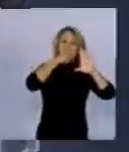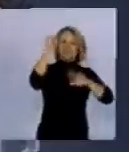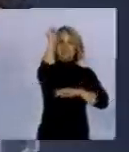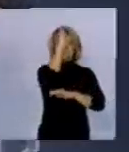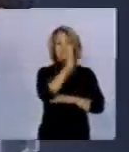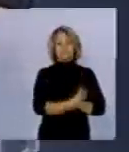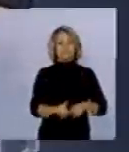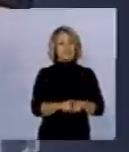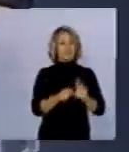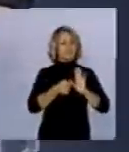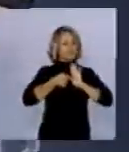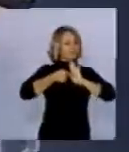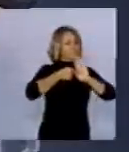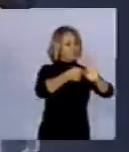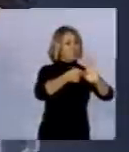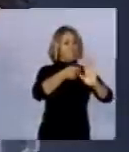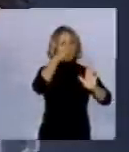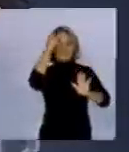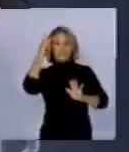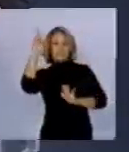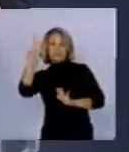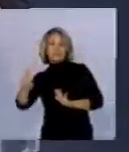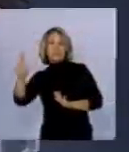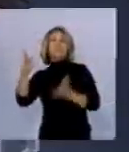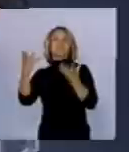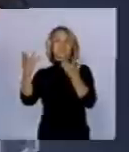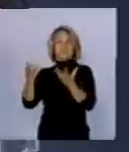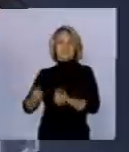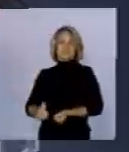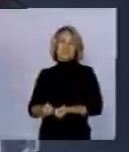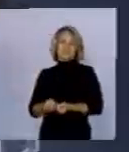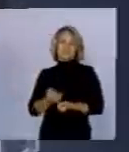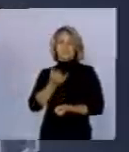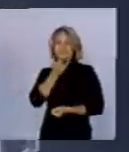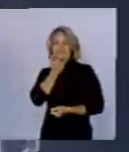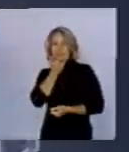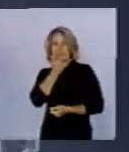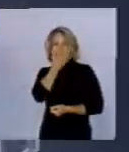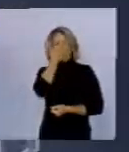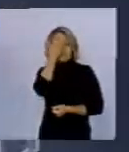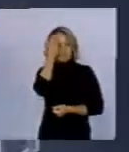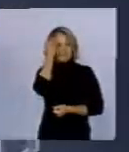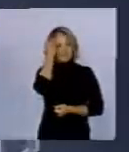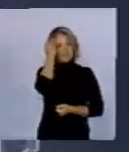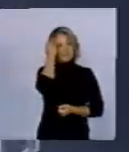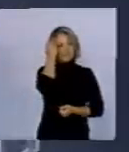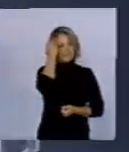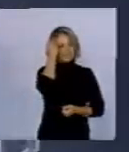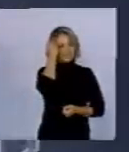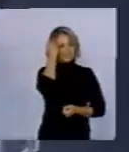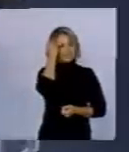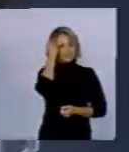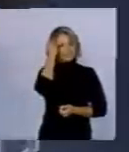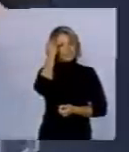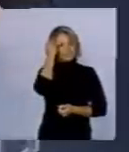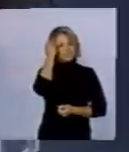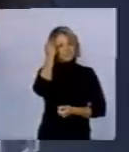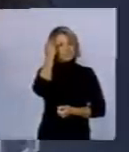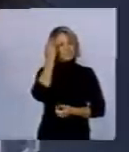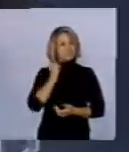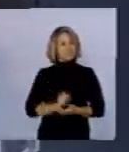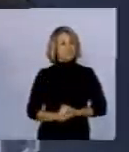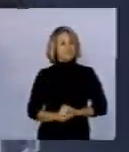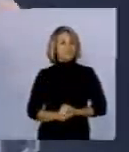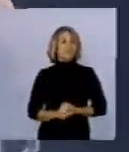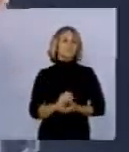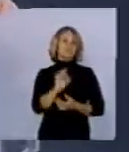e com plena aceitação do público Opa eu me esqueci de sucesso das cotas